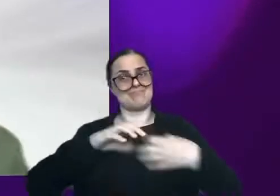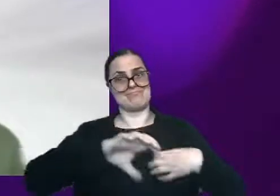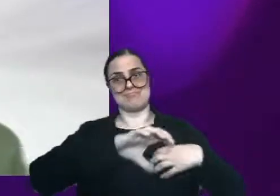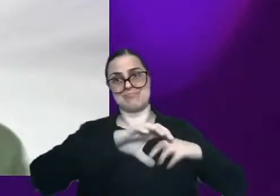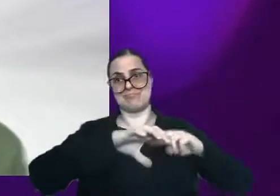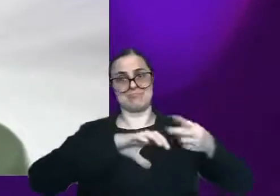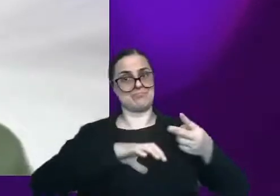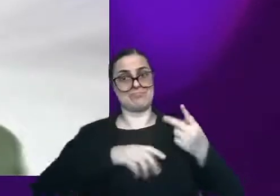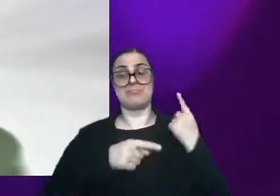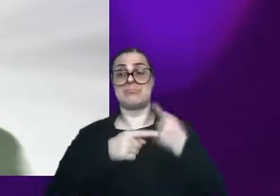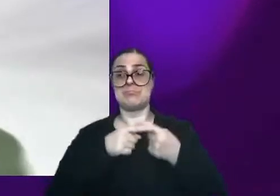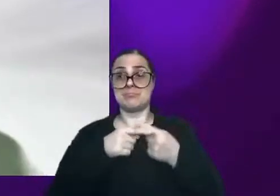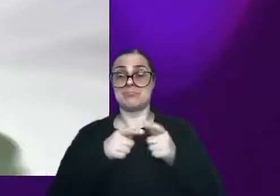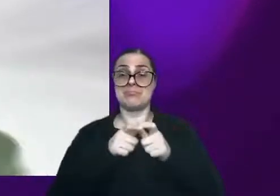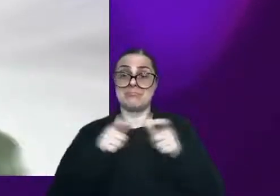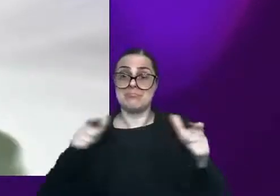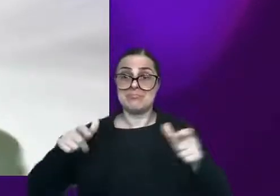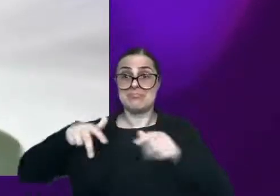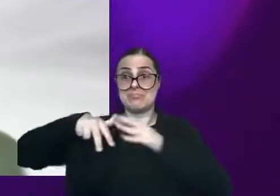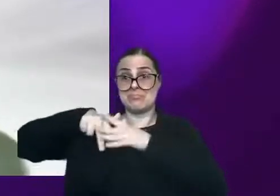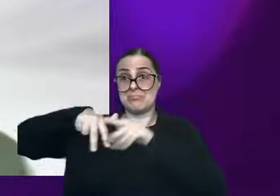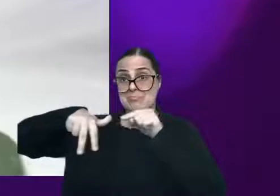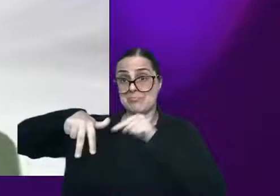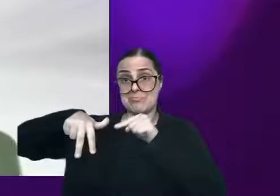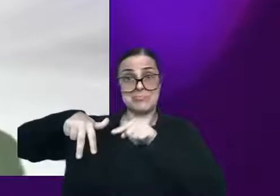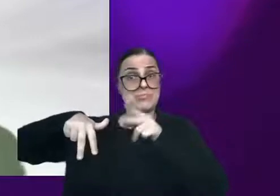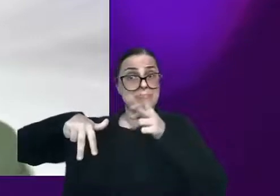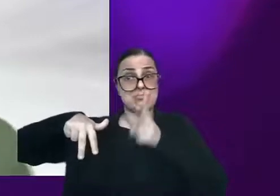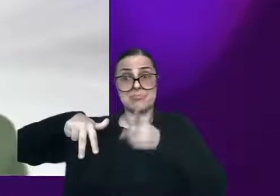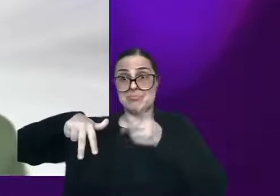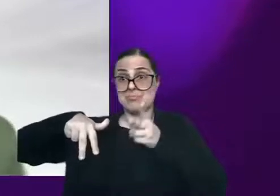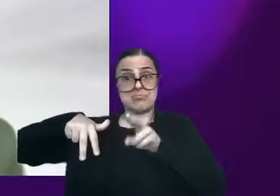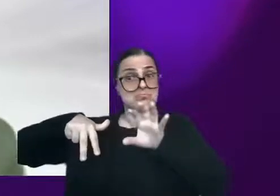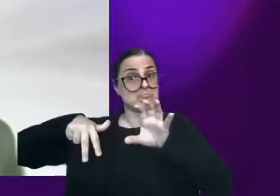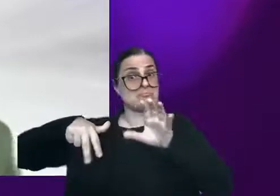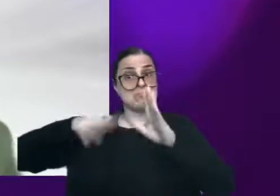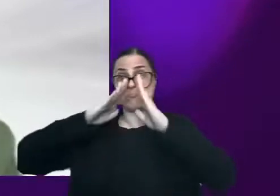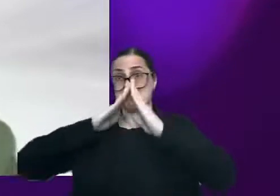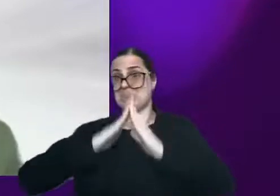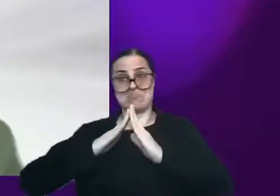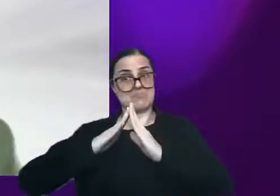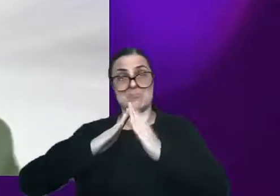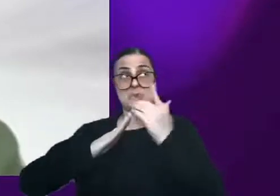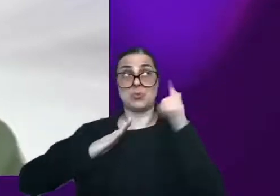paciente não é da região que nós estamos tratando. Aconteceu um paciente